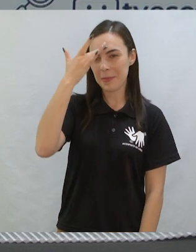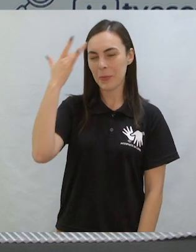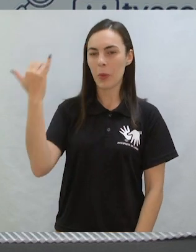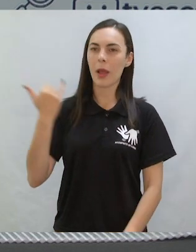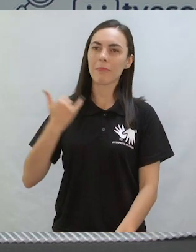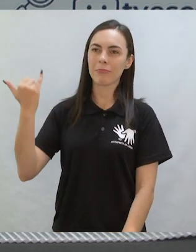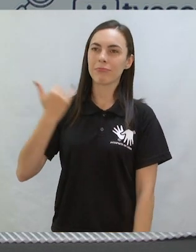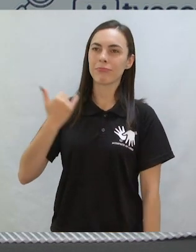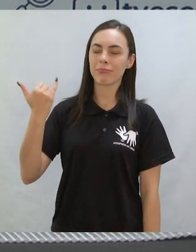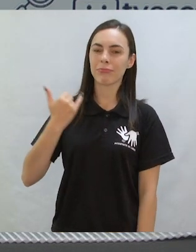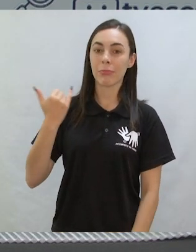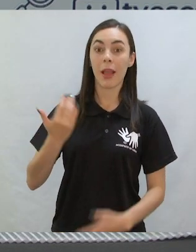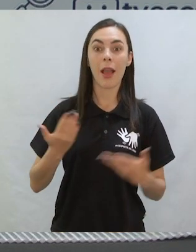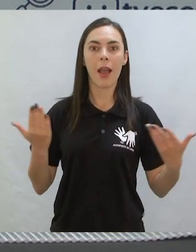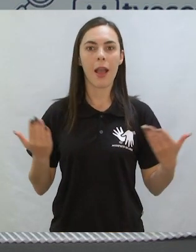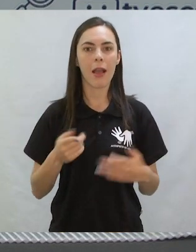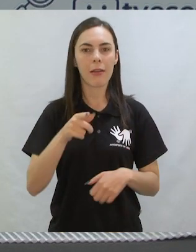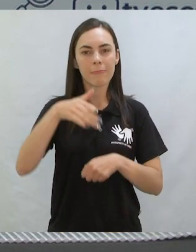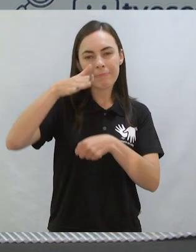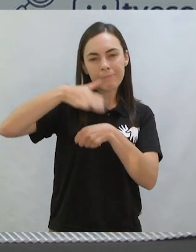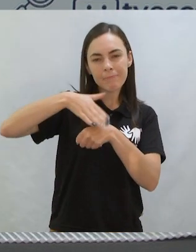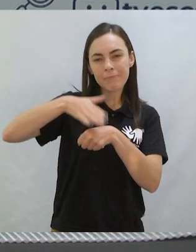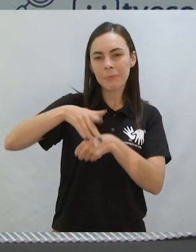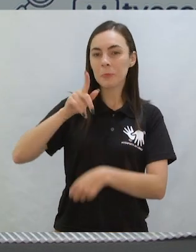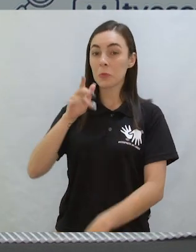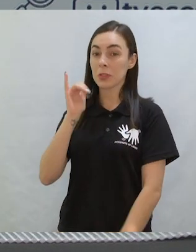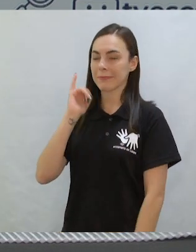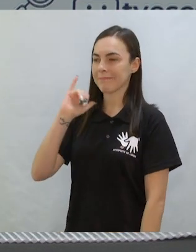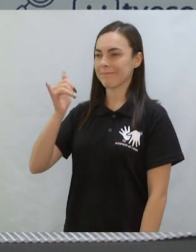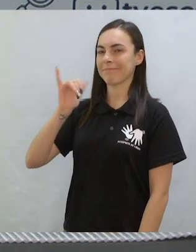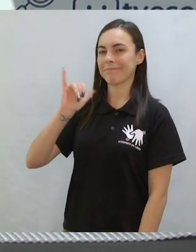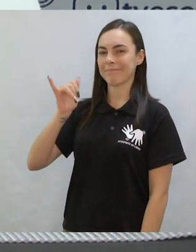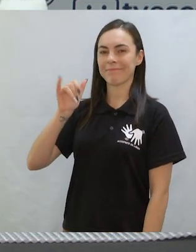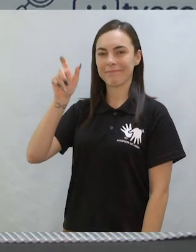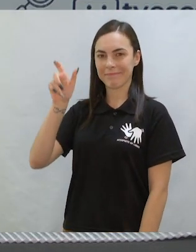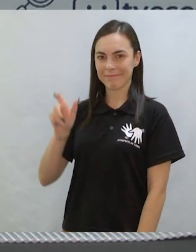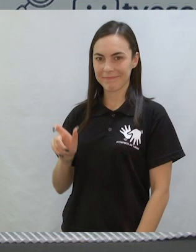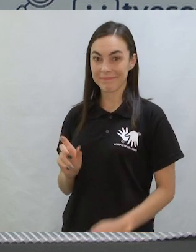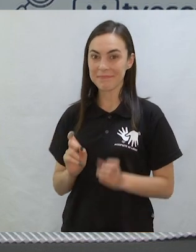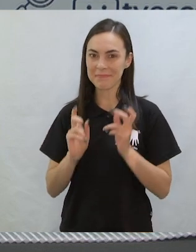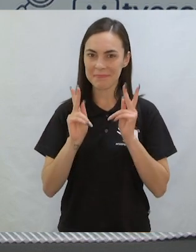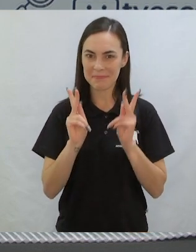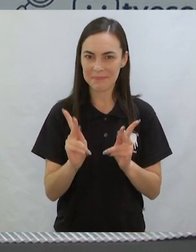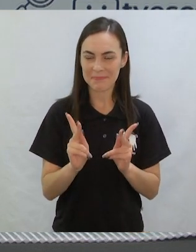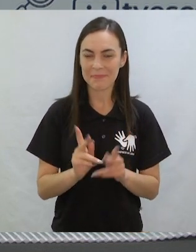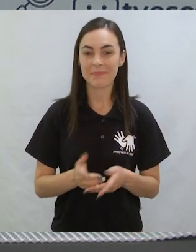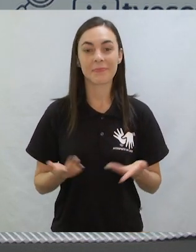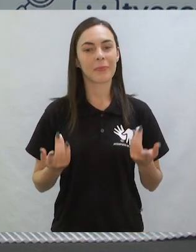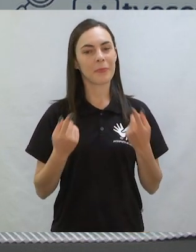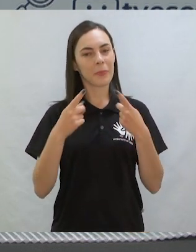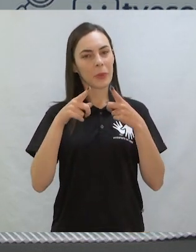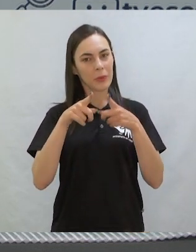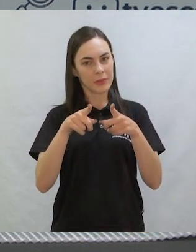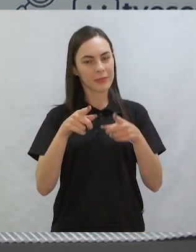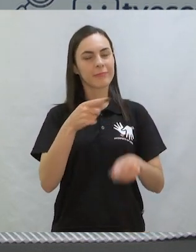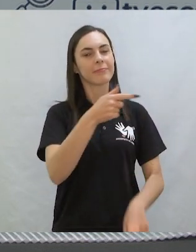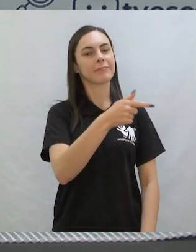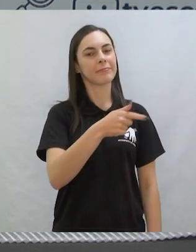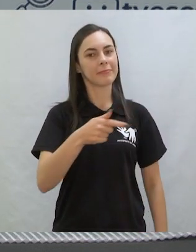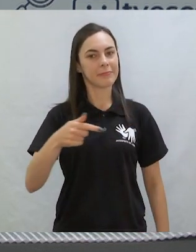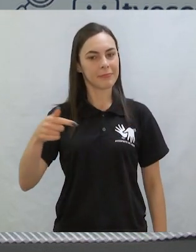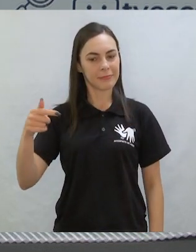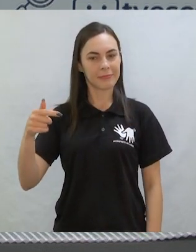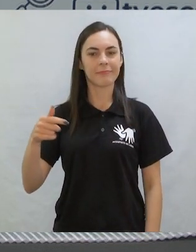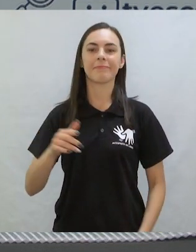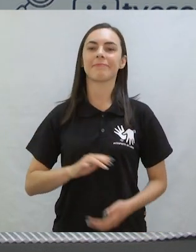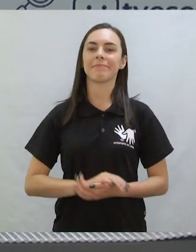de alguém contar para você, desta vez você vai contar para alguém, ok? Então, o teu desafio